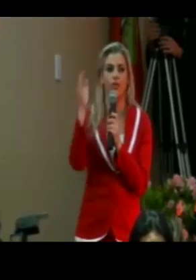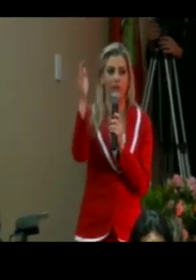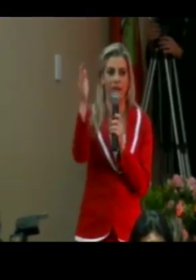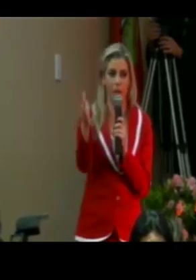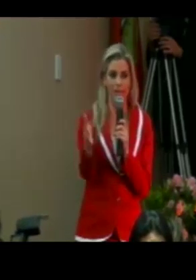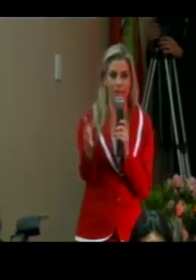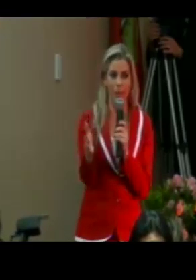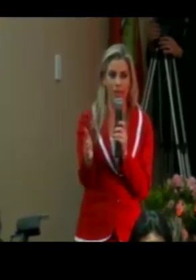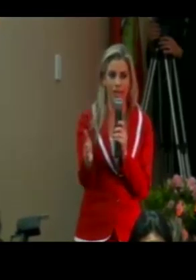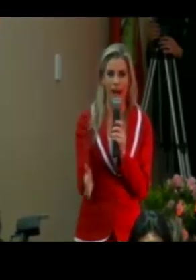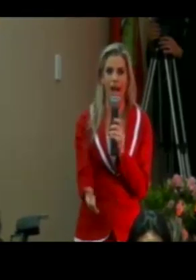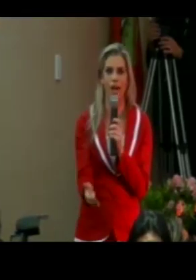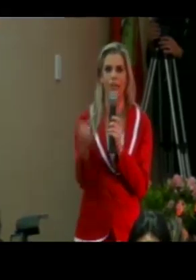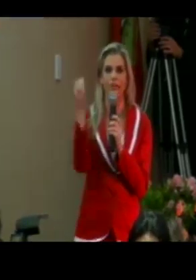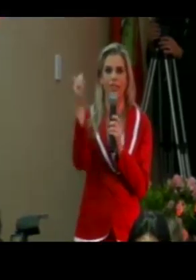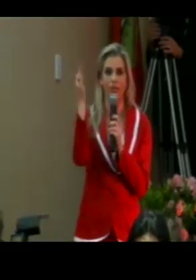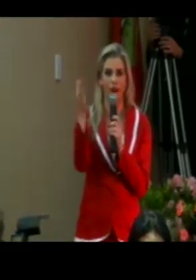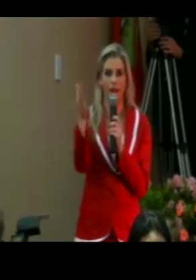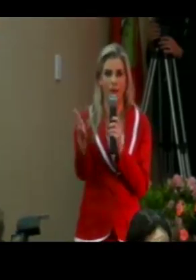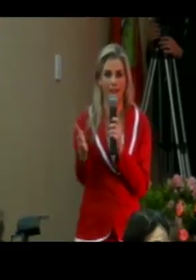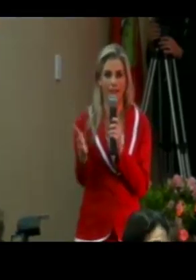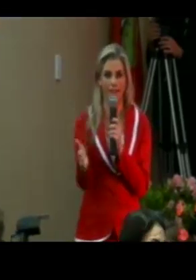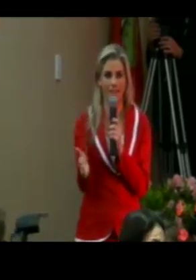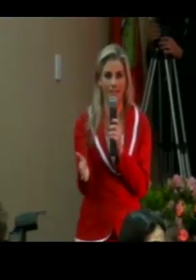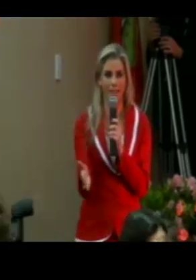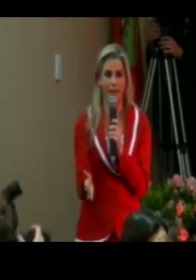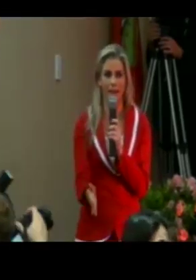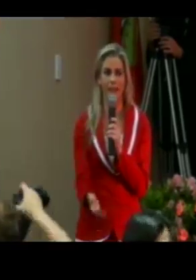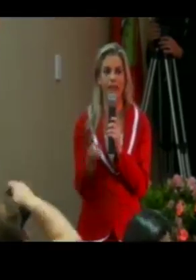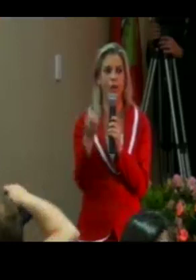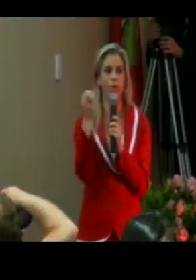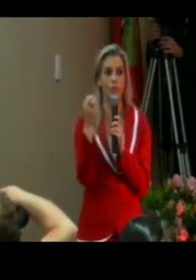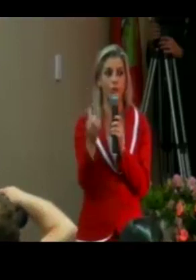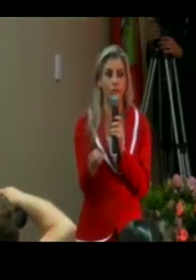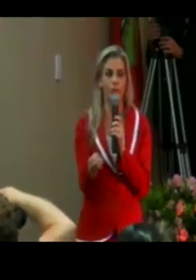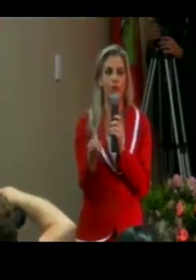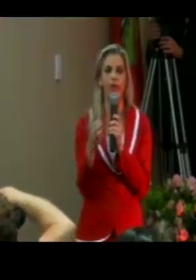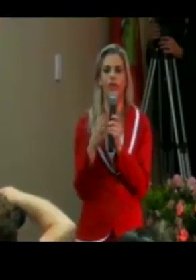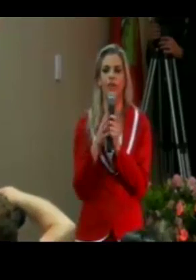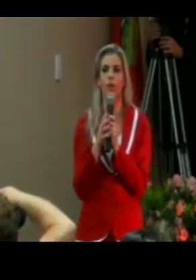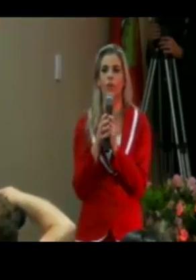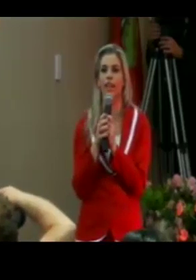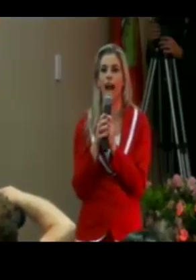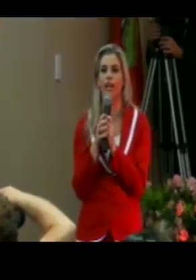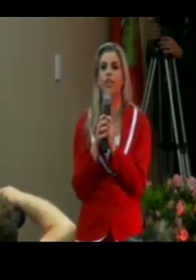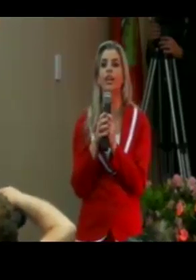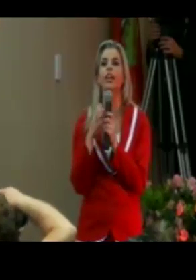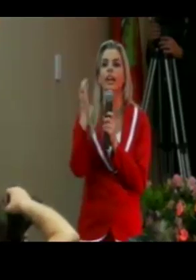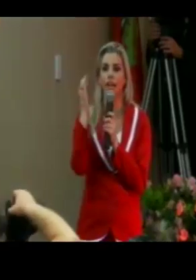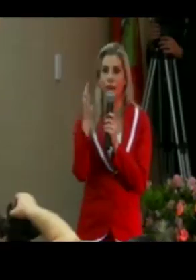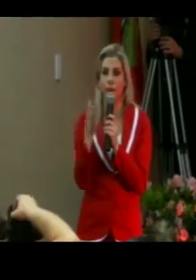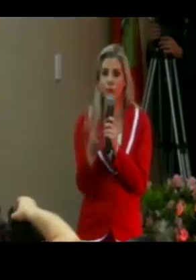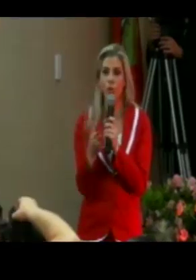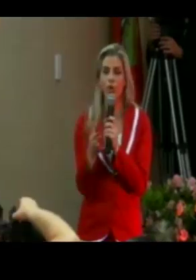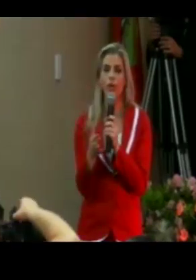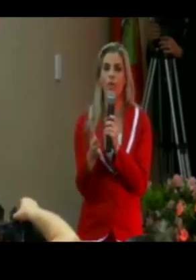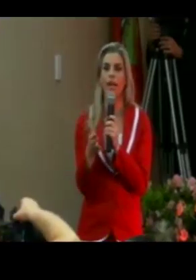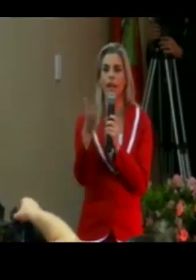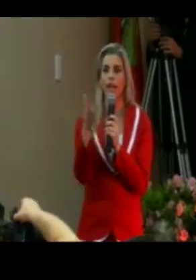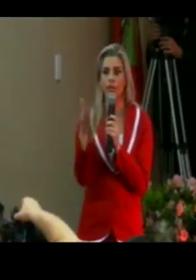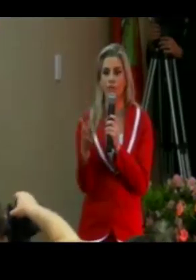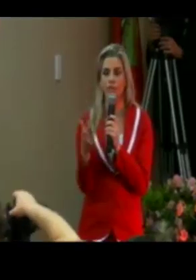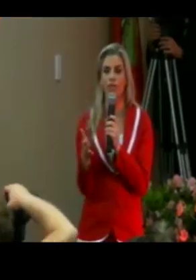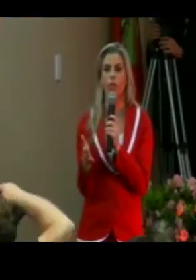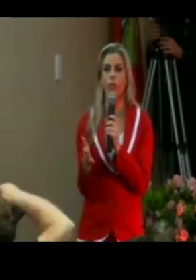Ótimo, boa ideia, Ed. O Ed também é um líder comunitário, presidente do bairro Imperatriz também, tem contribuído muito para a nossa comunidade.